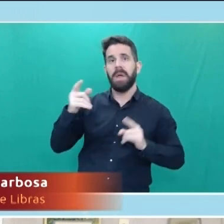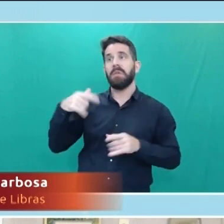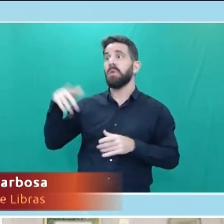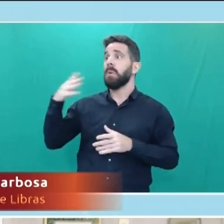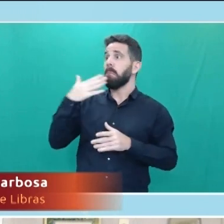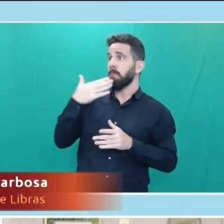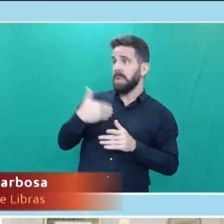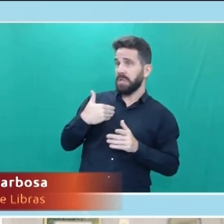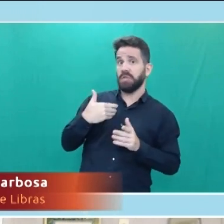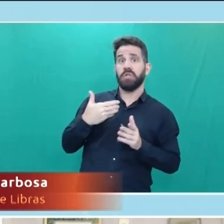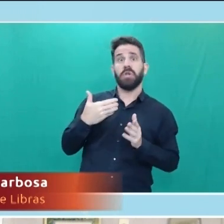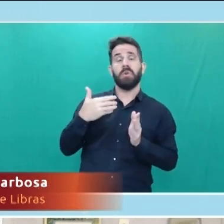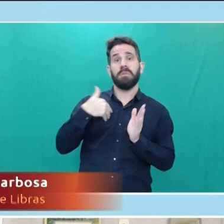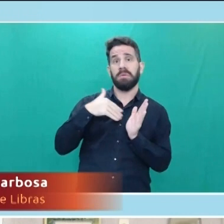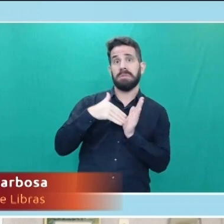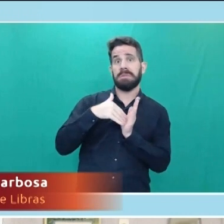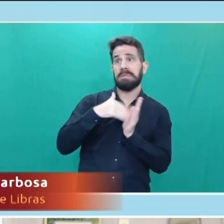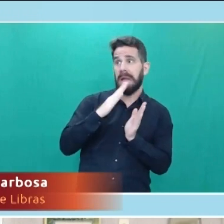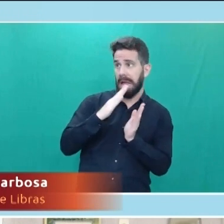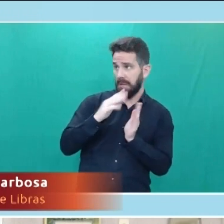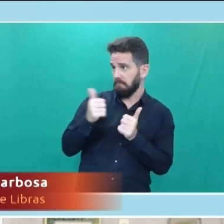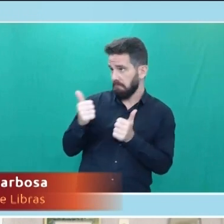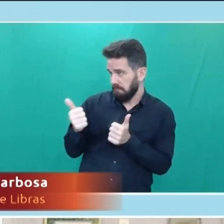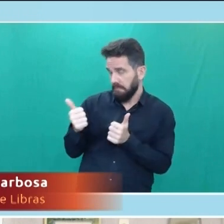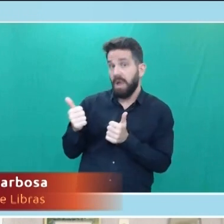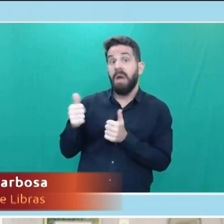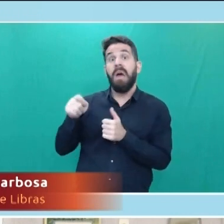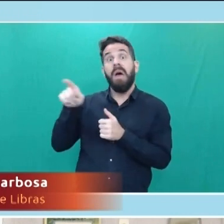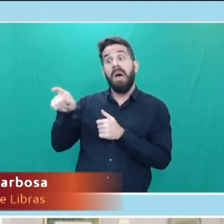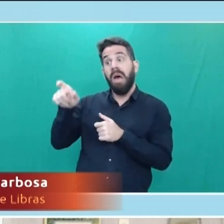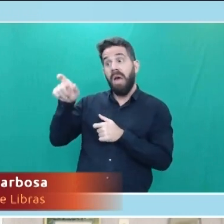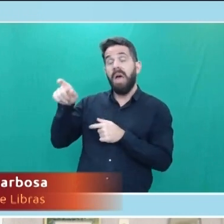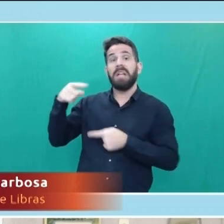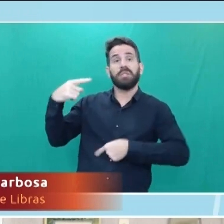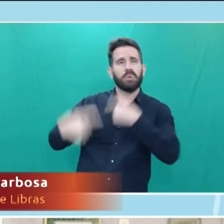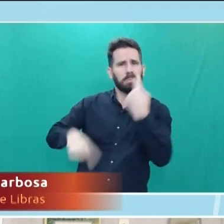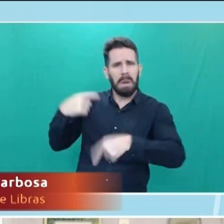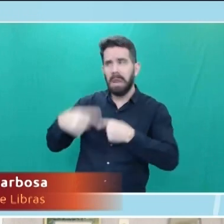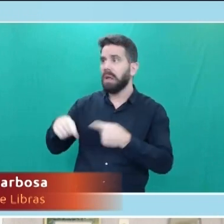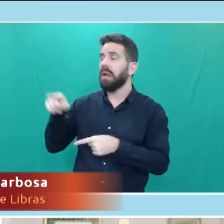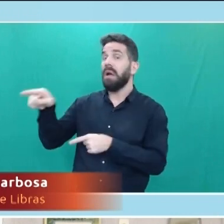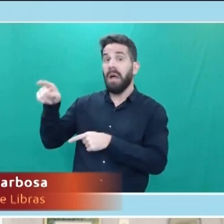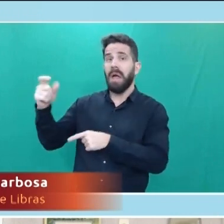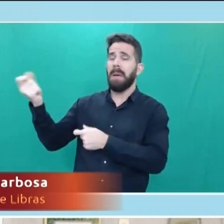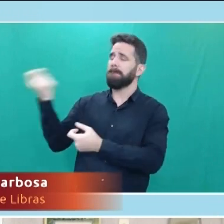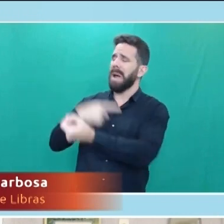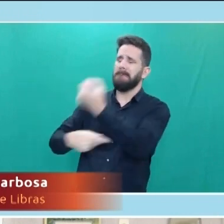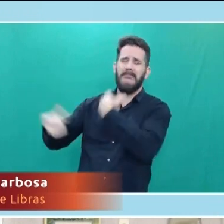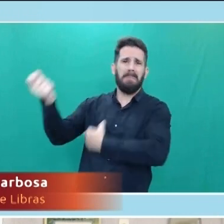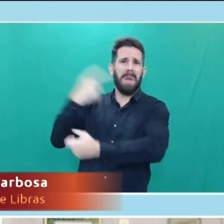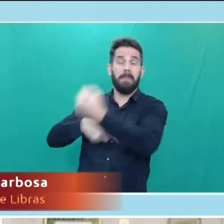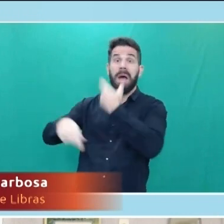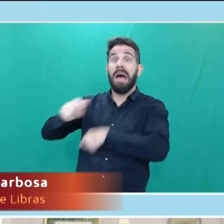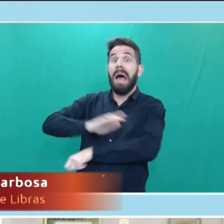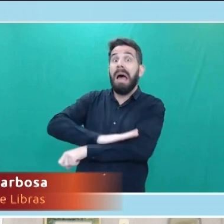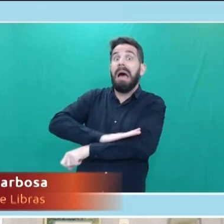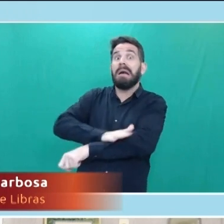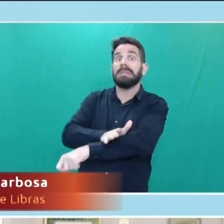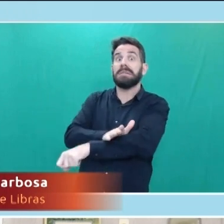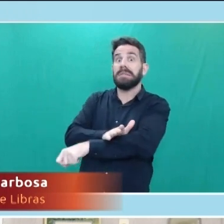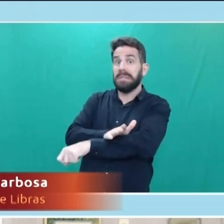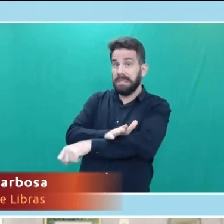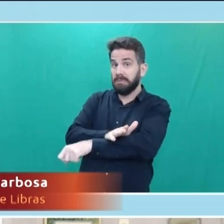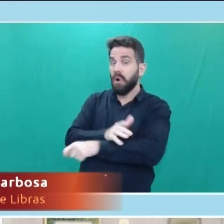fez xingamentos, né? Racistas em relação a ela num aplicativo de mensagens. A partir